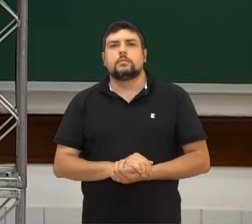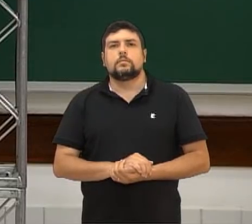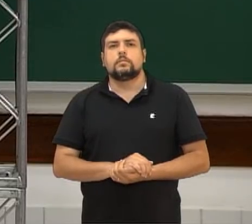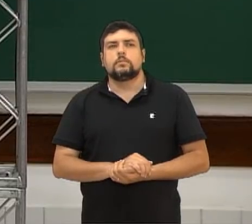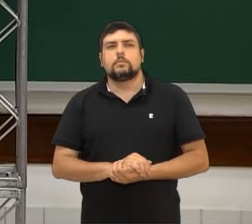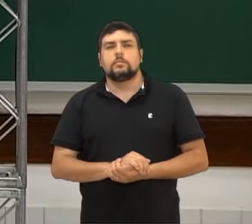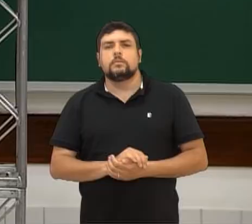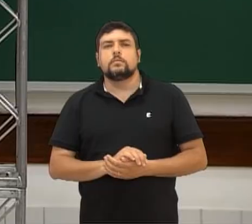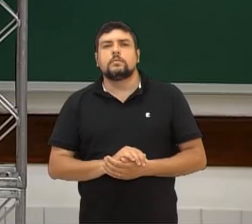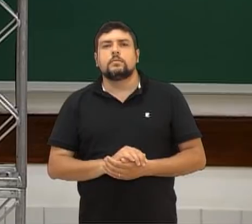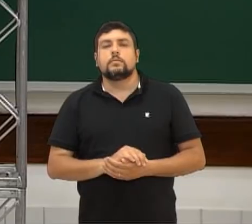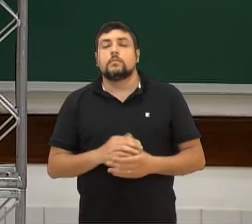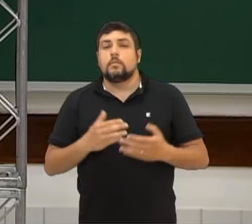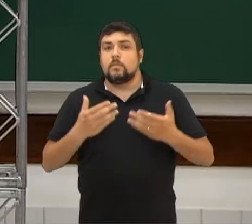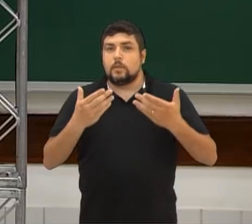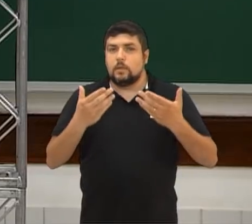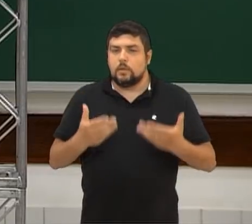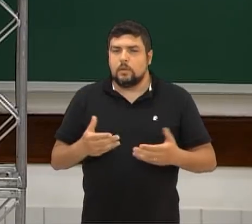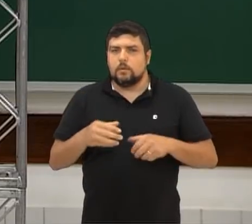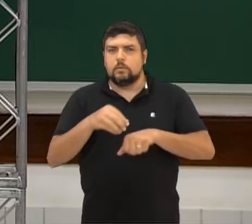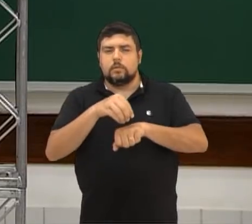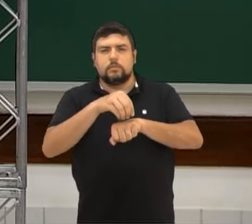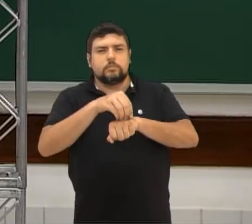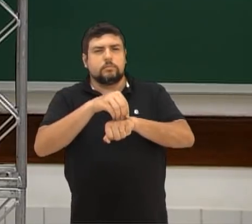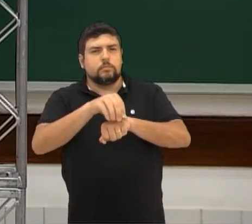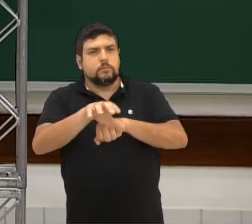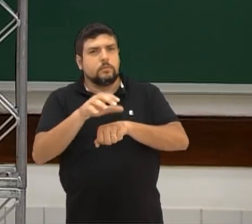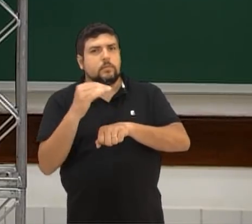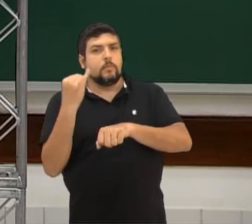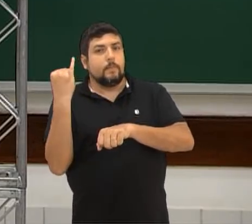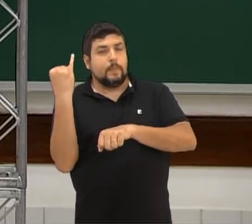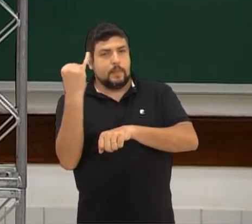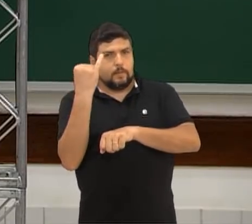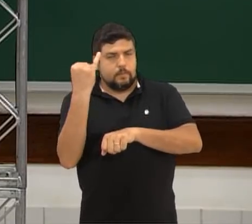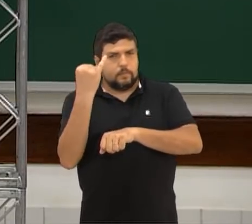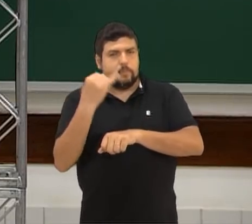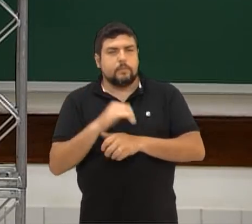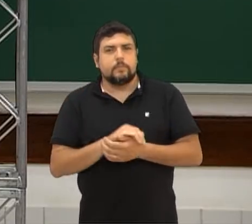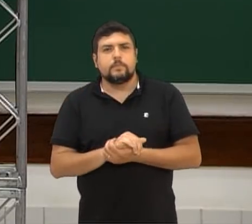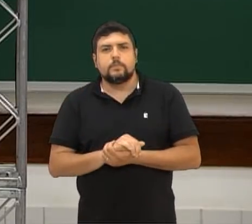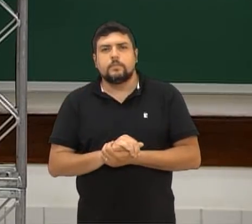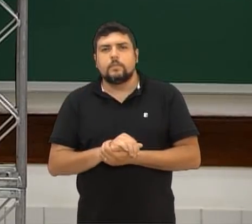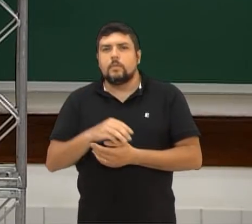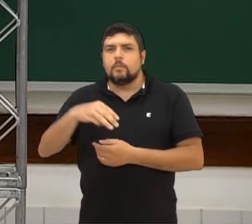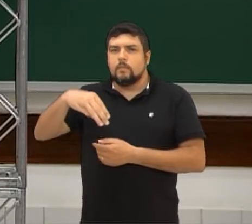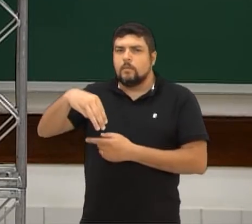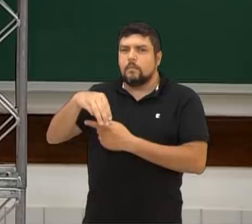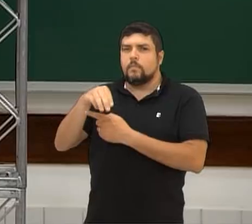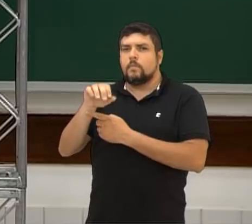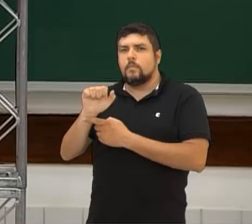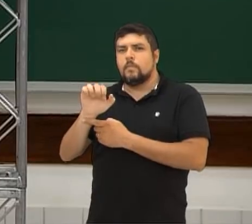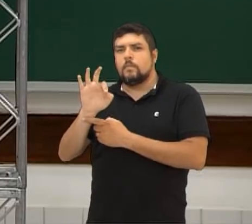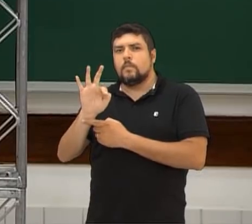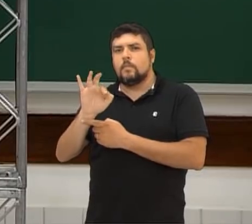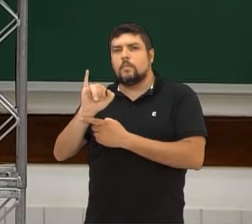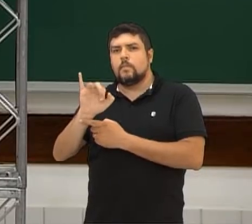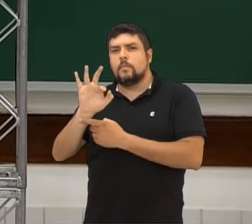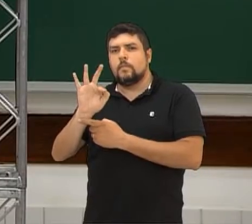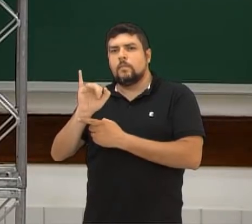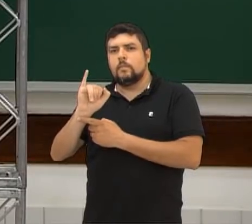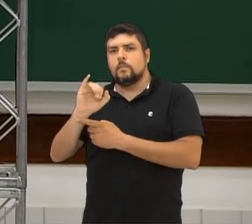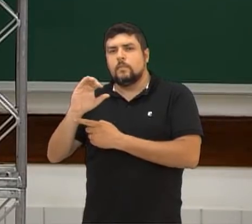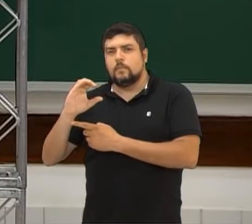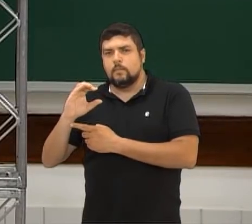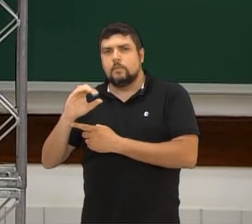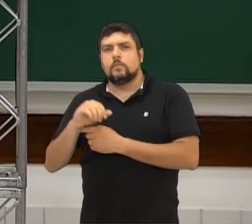Uma informação importante aí da ferramenta disponibilizada para vocês, que é o Matific. Se vocês já têm